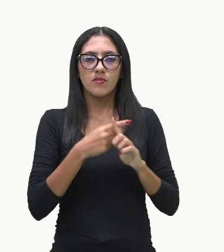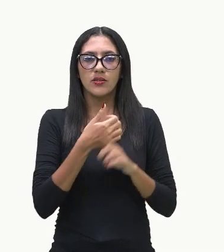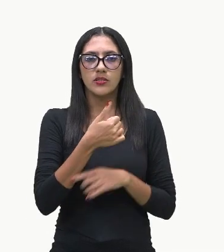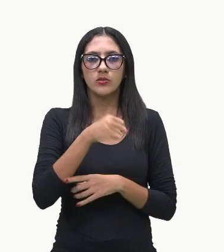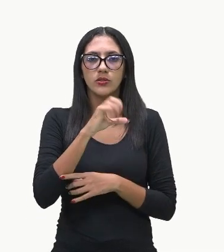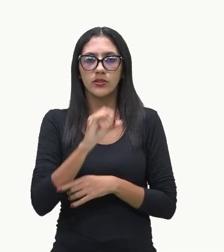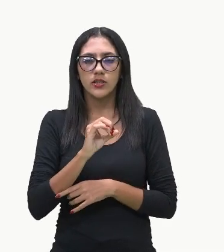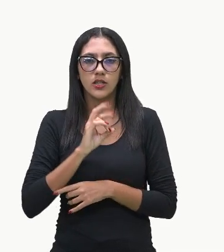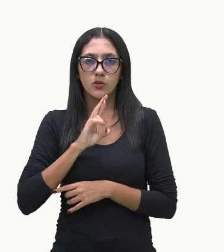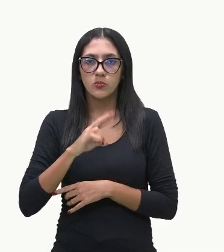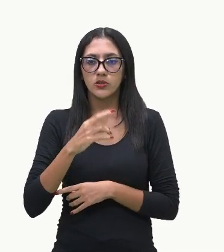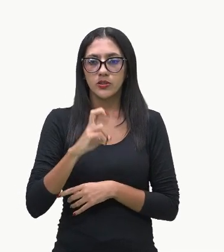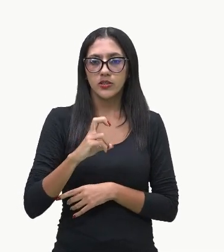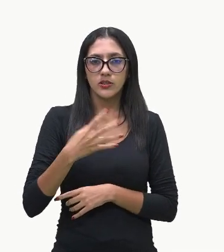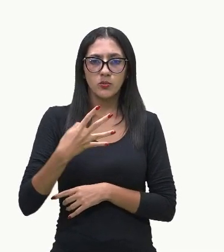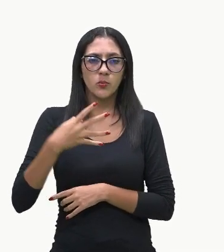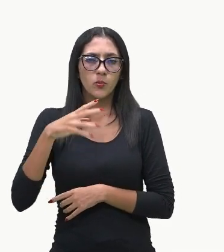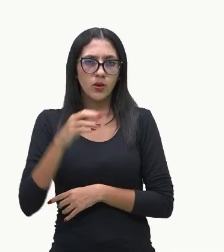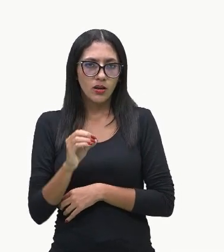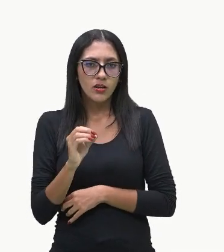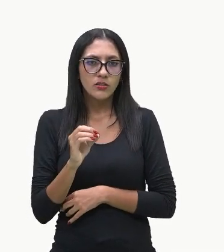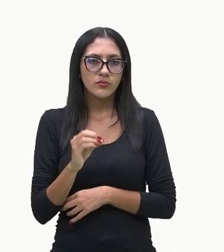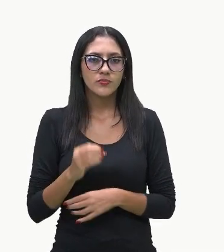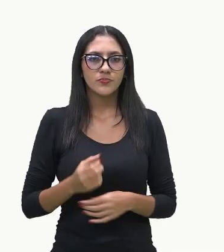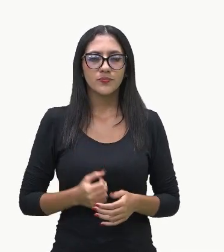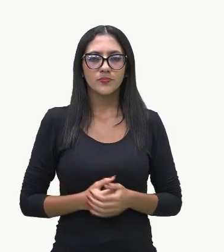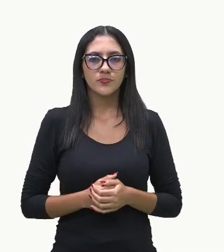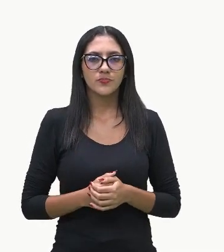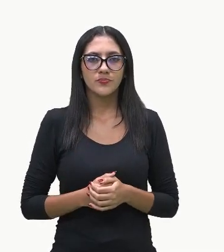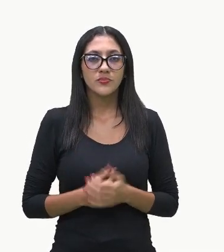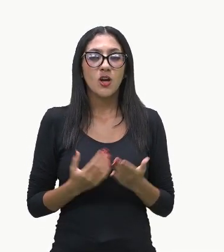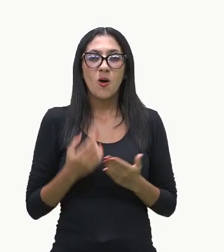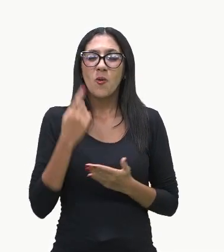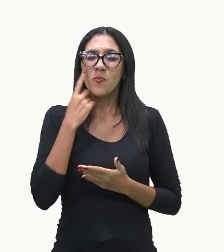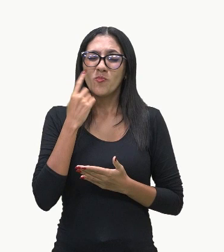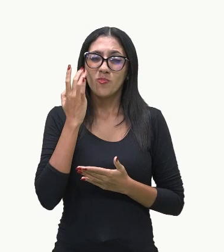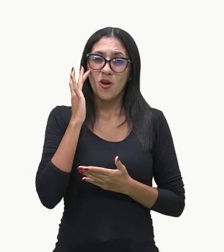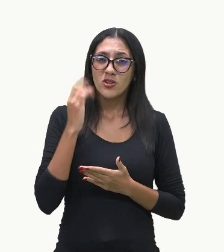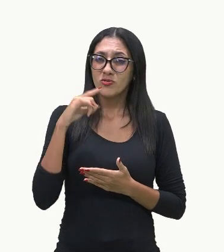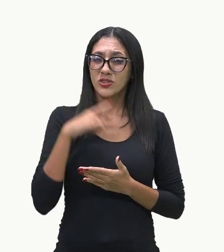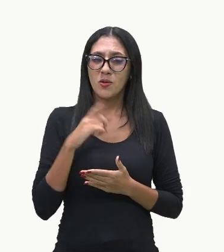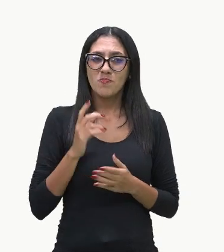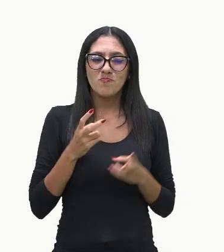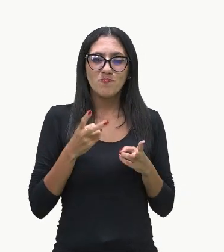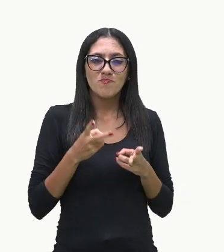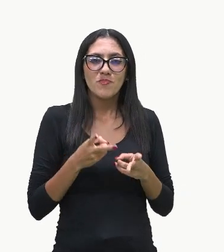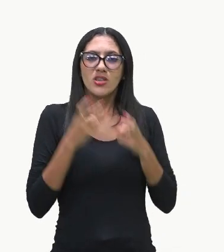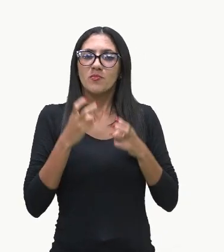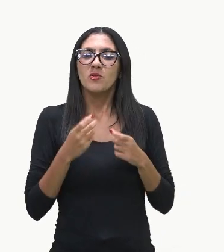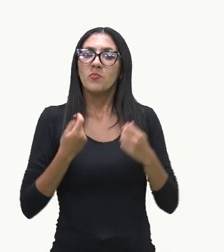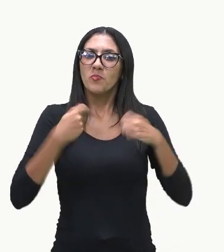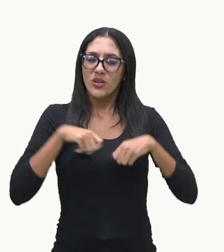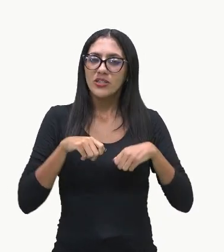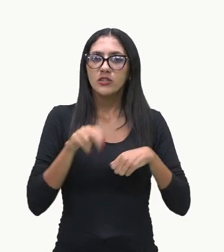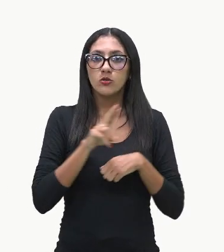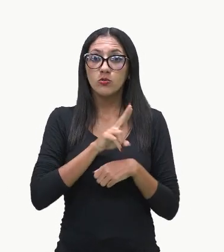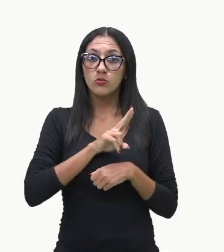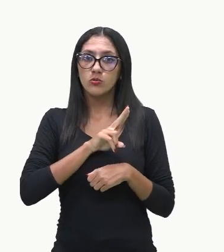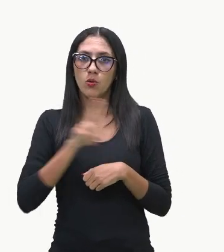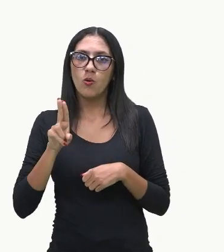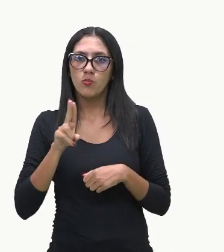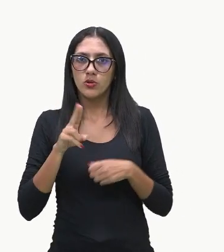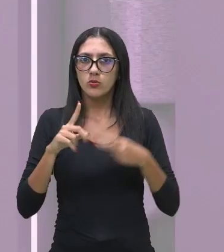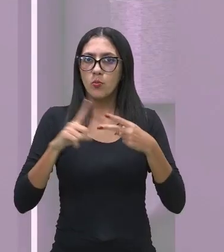540. Eu acho que você já percebeu, já sentiu aí a necessidade de conhecer o polígono ali pelo nome, não é?